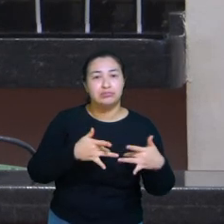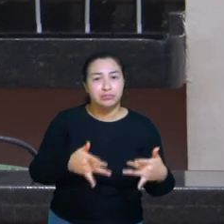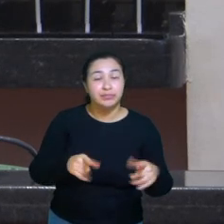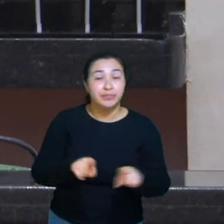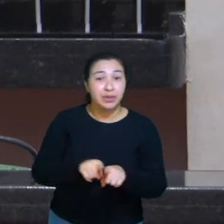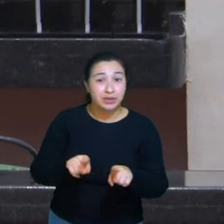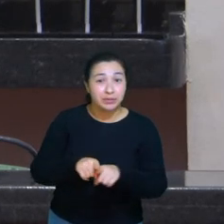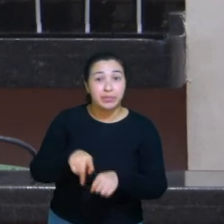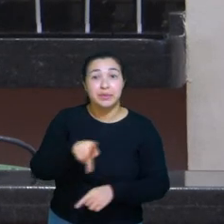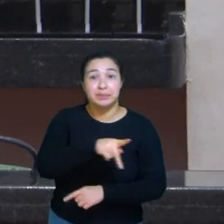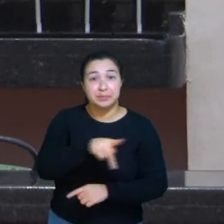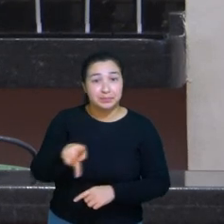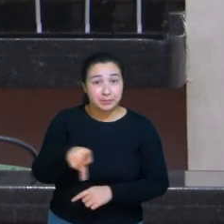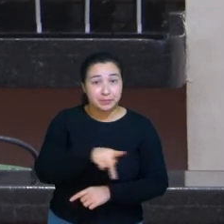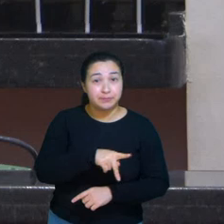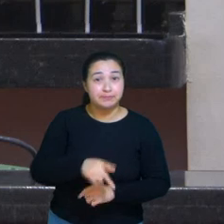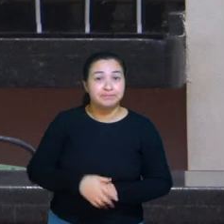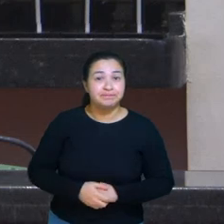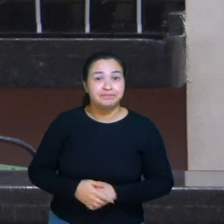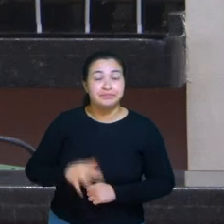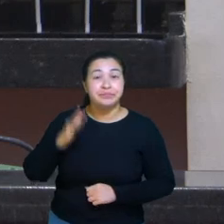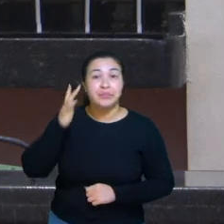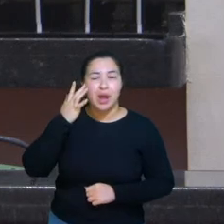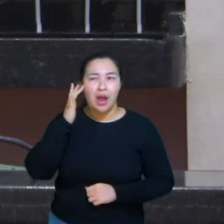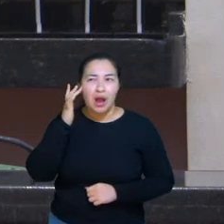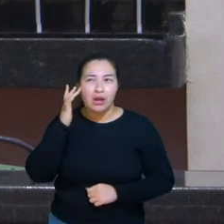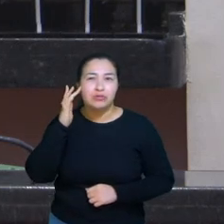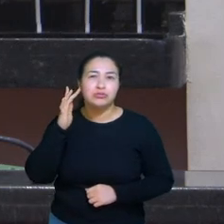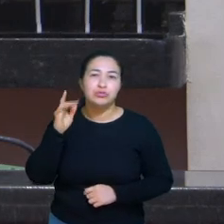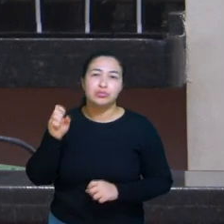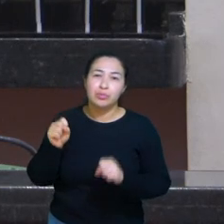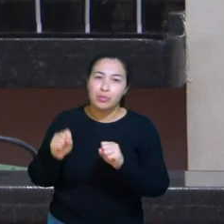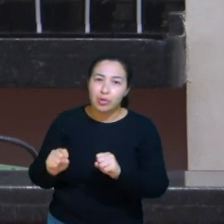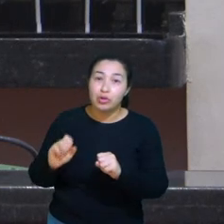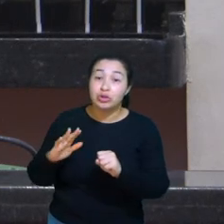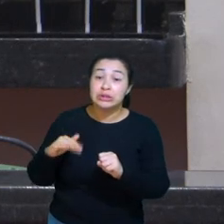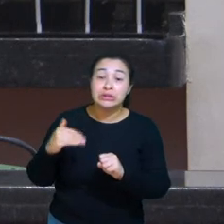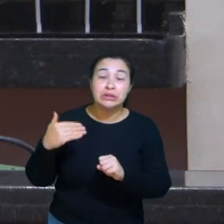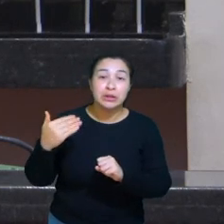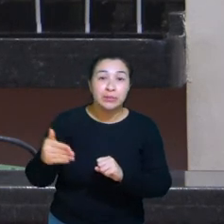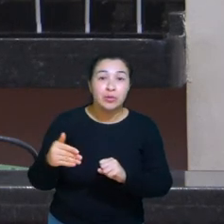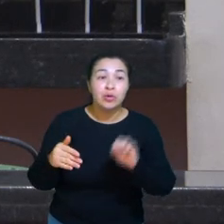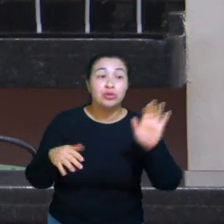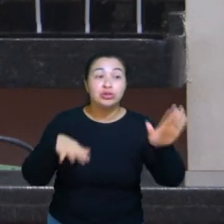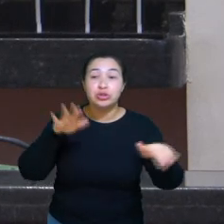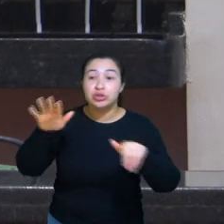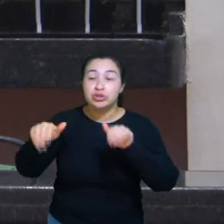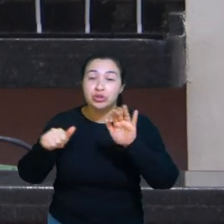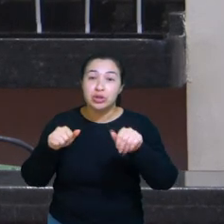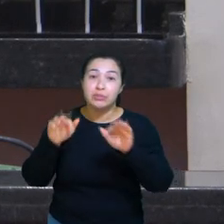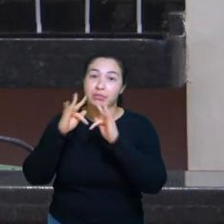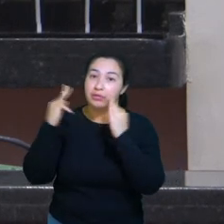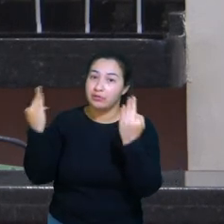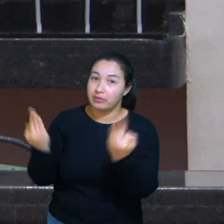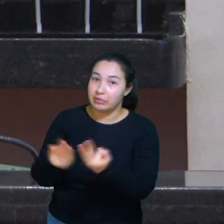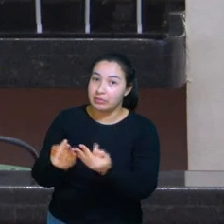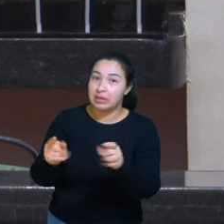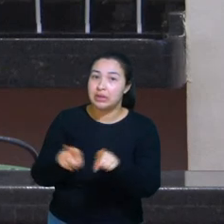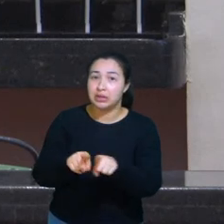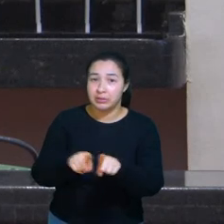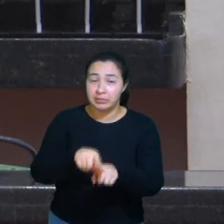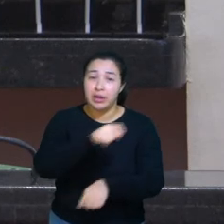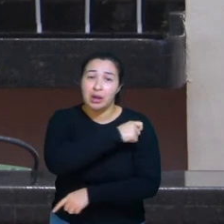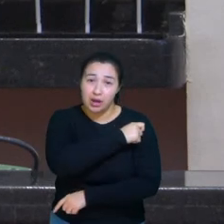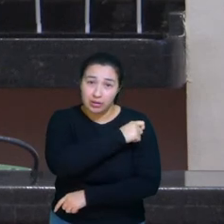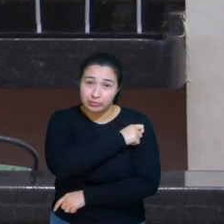professores Eu imagino que em algum momento tenhamos que também ter a família ou os estudantes Mas eu acredito que isso